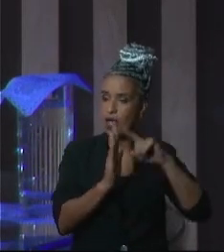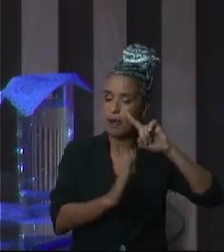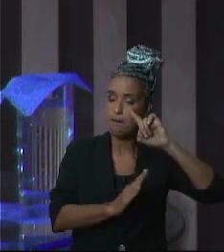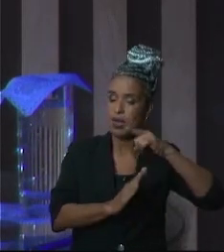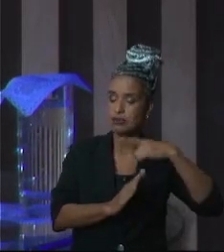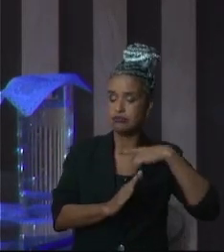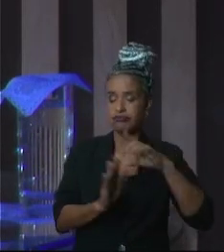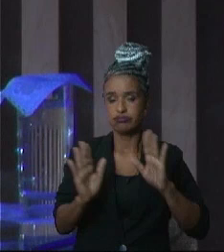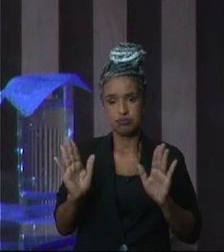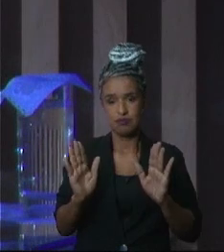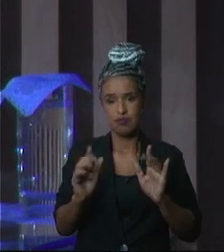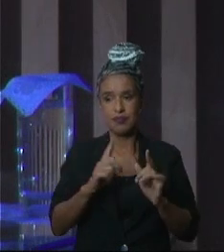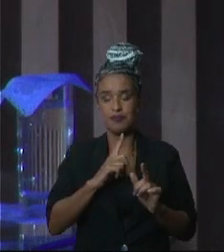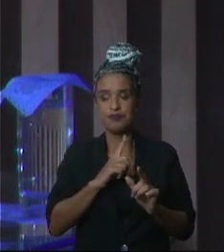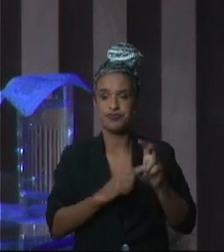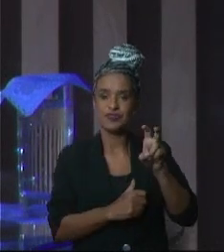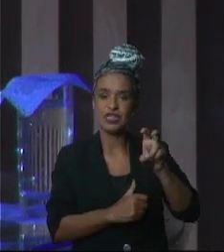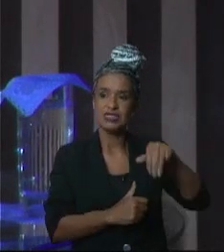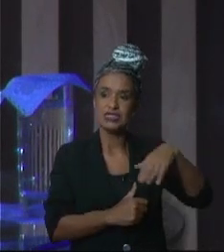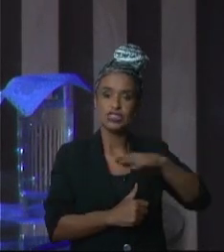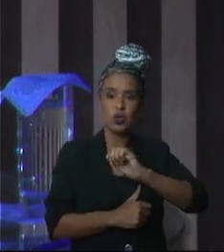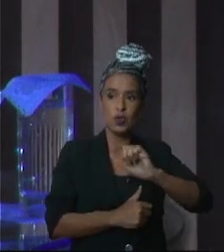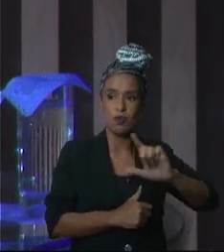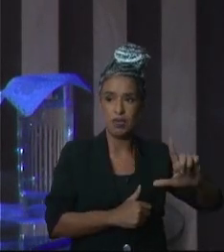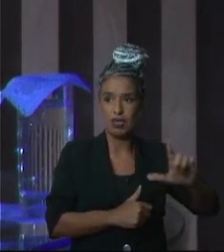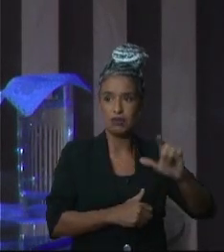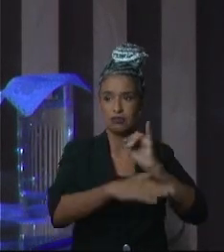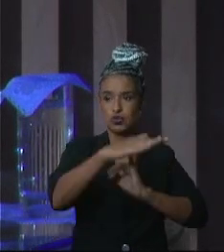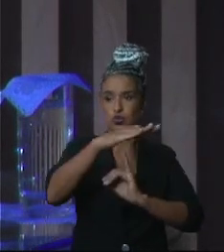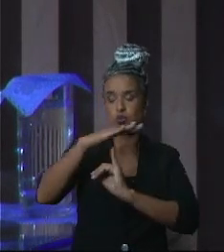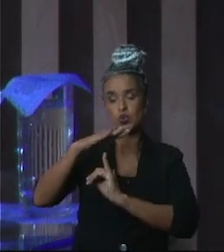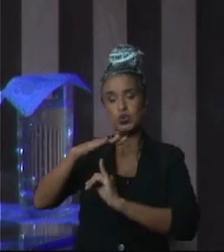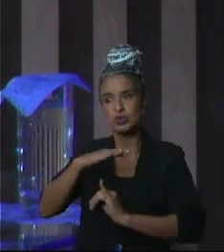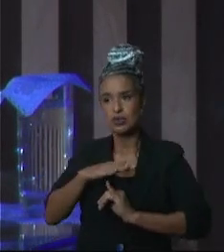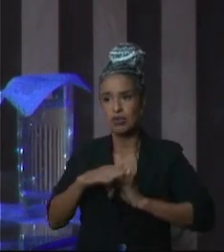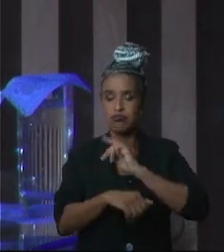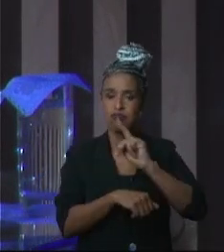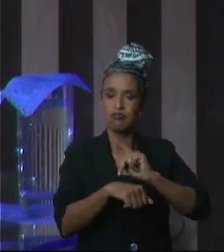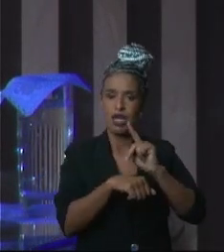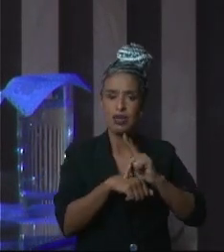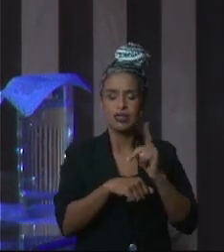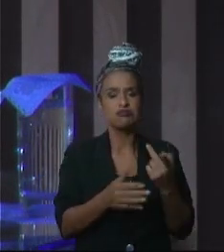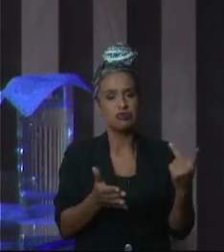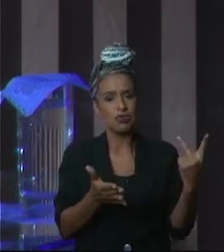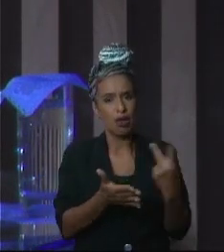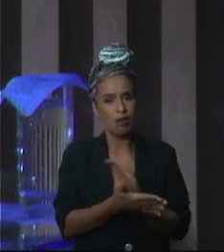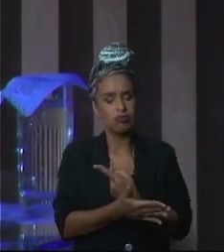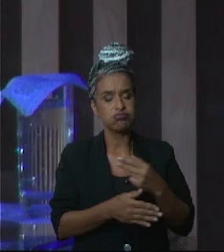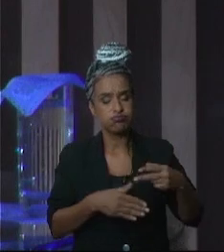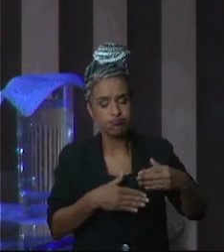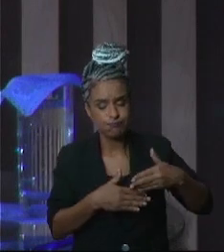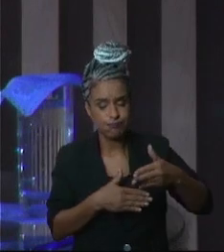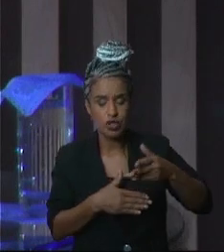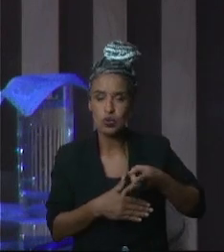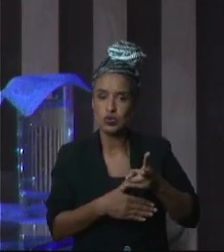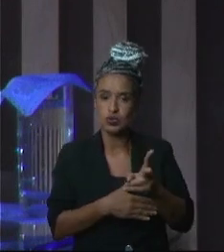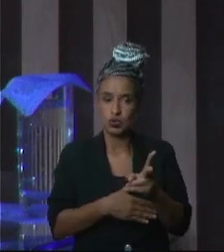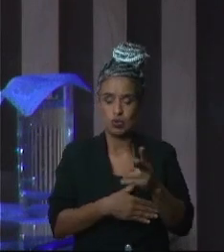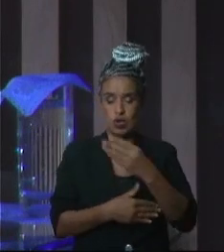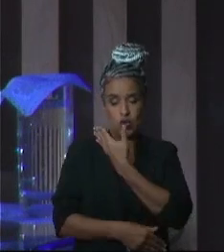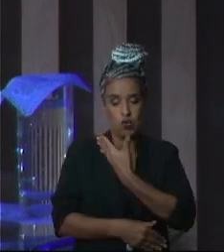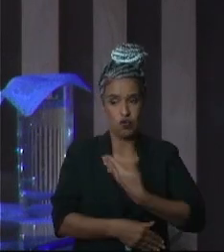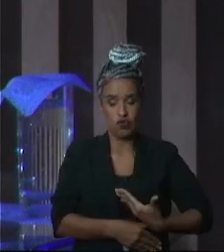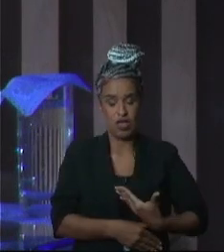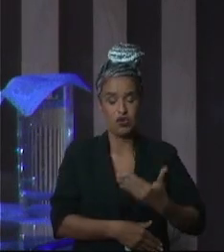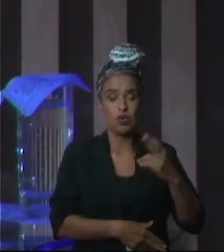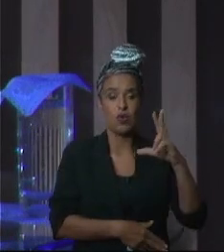Mas hoje nós temos 5.500 instituições internacionais em funcionamento de direito público e de direito privado no mundo.